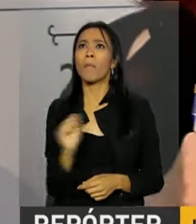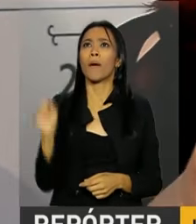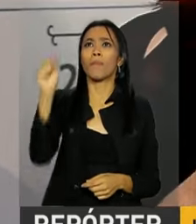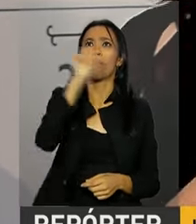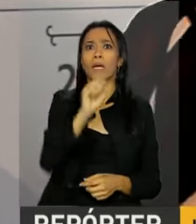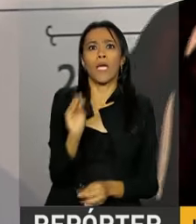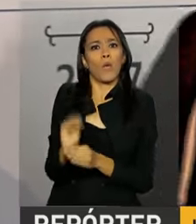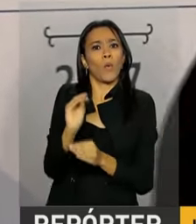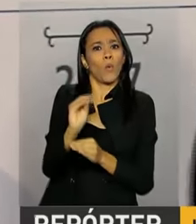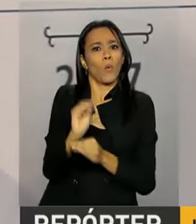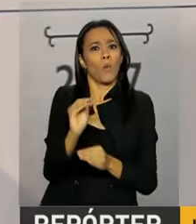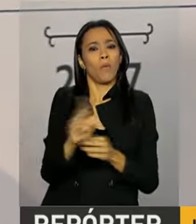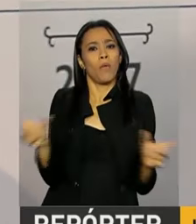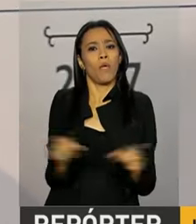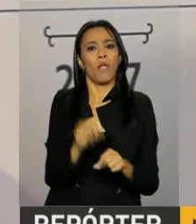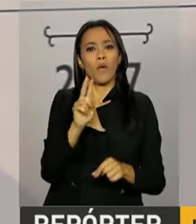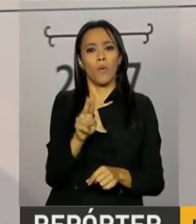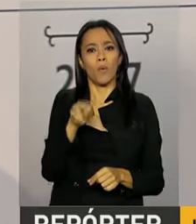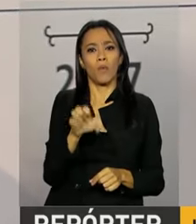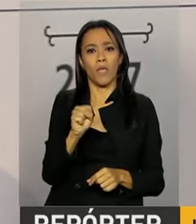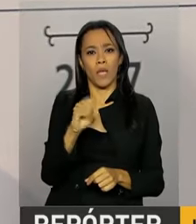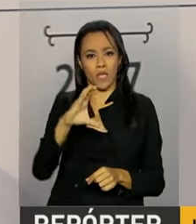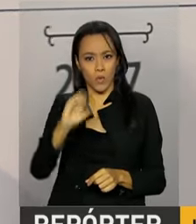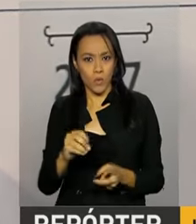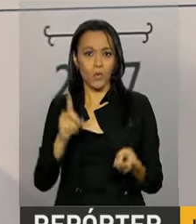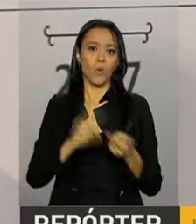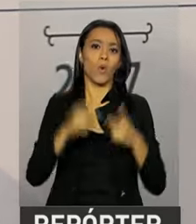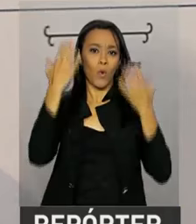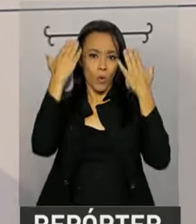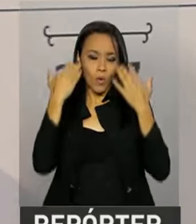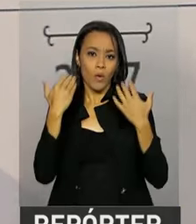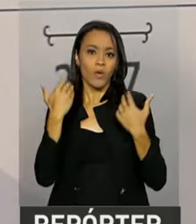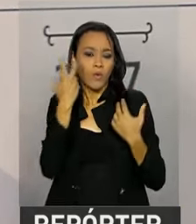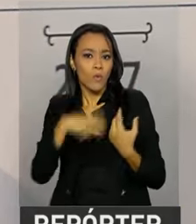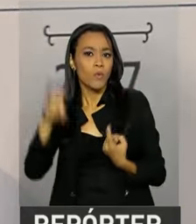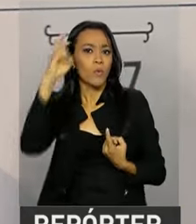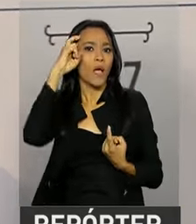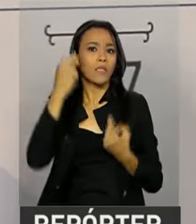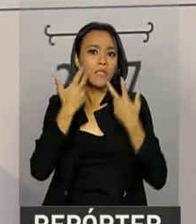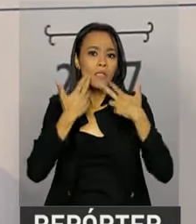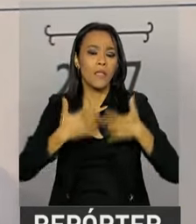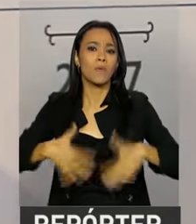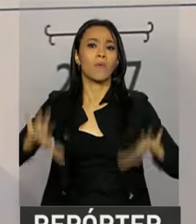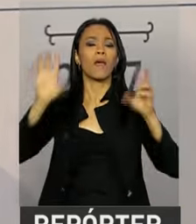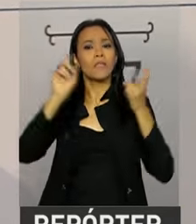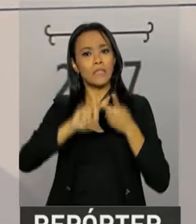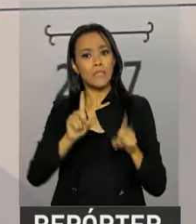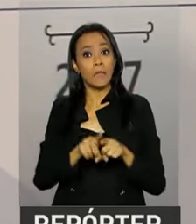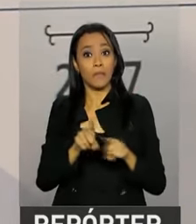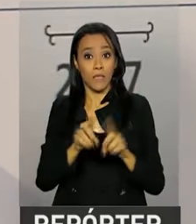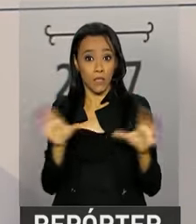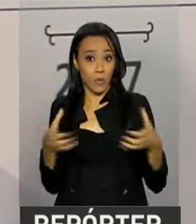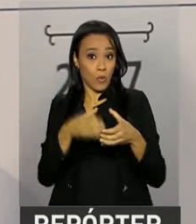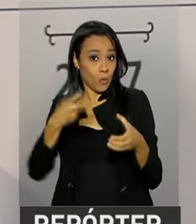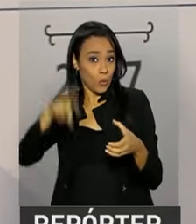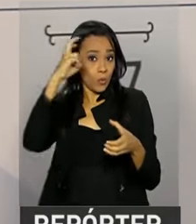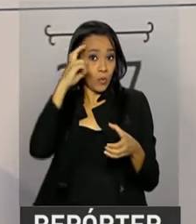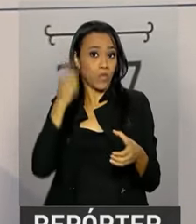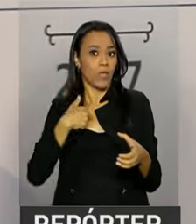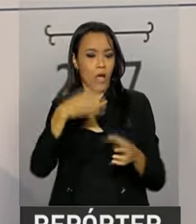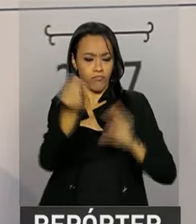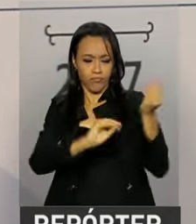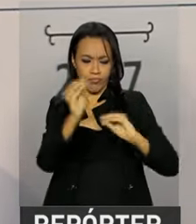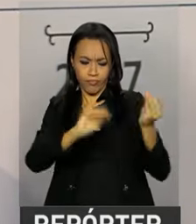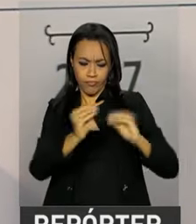entre patrimônios históricos, naturais e manifestações culturais. E para ajudar a preservar esses símbolos, está sendo formulada